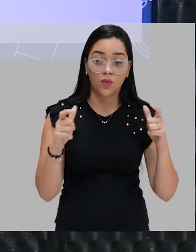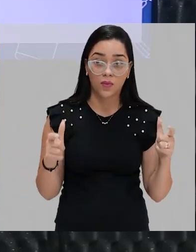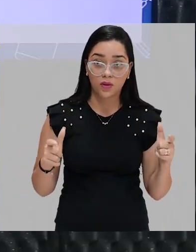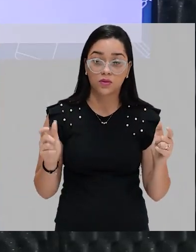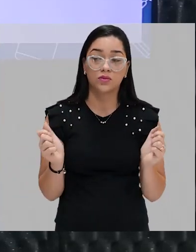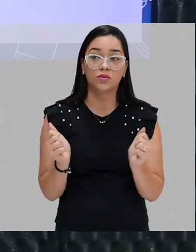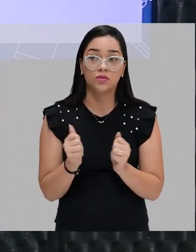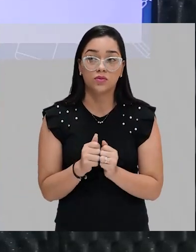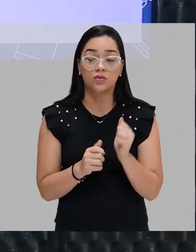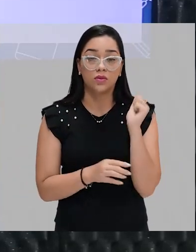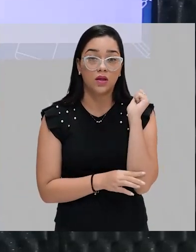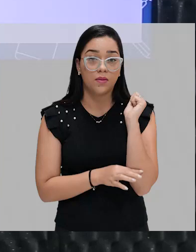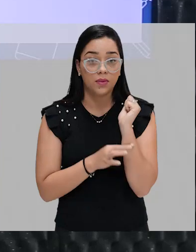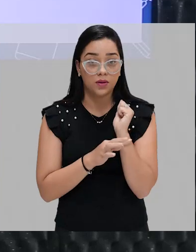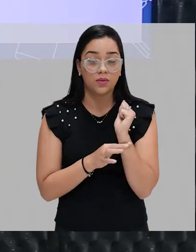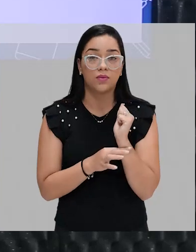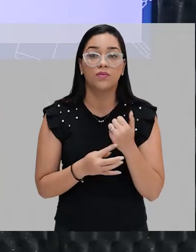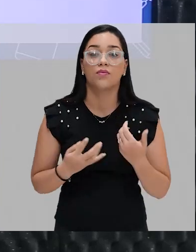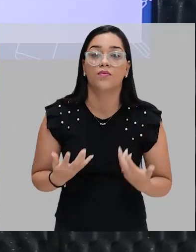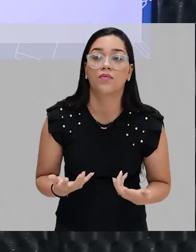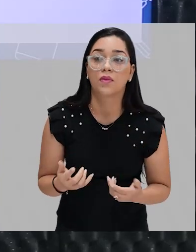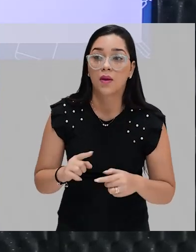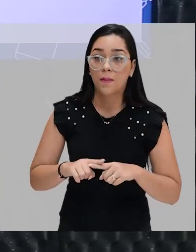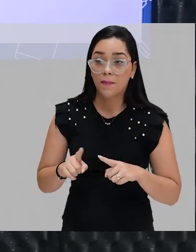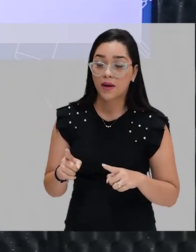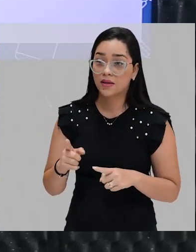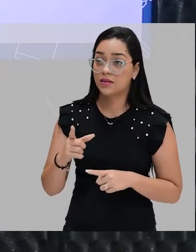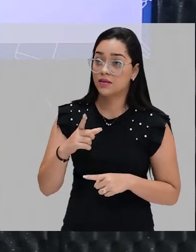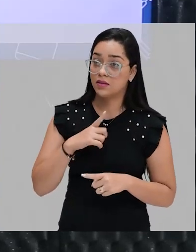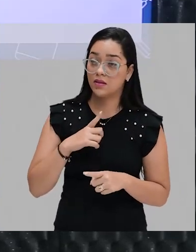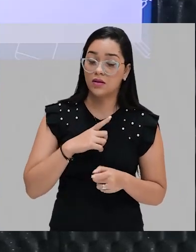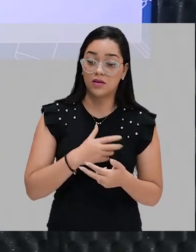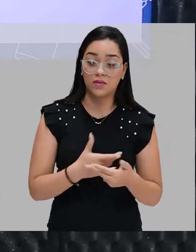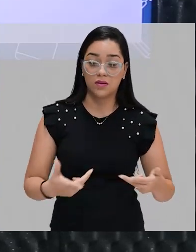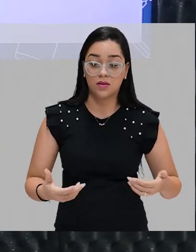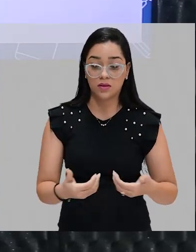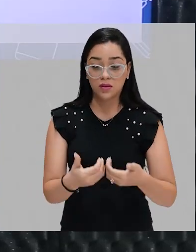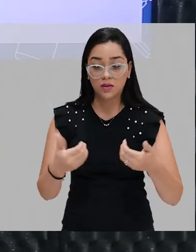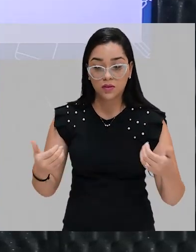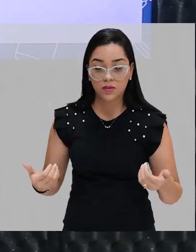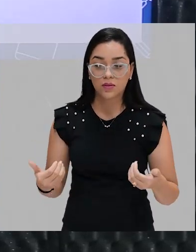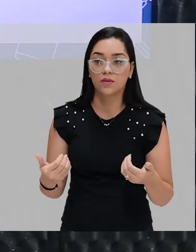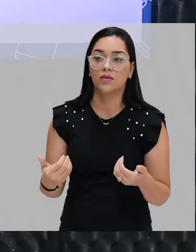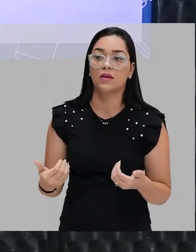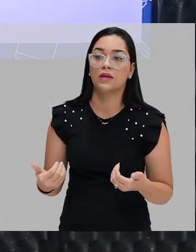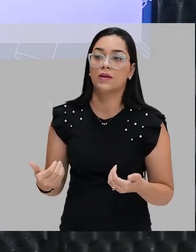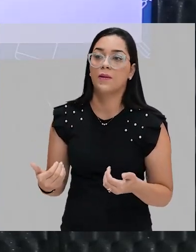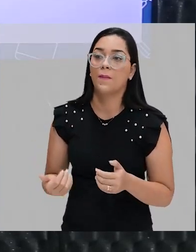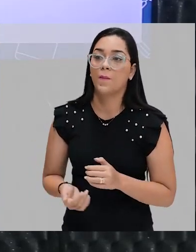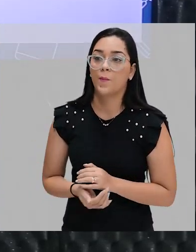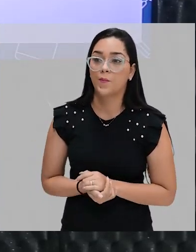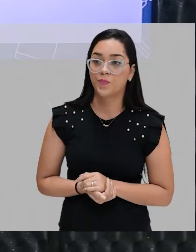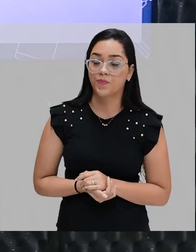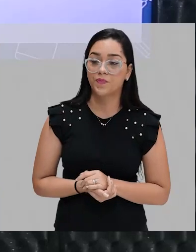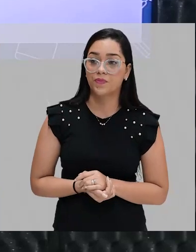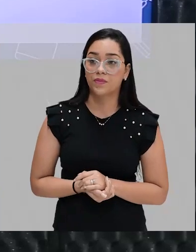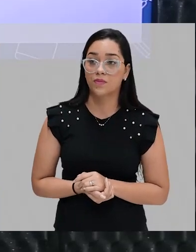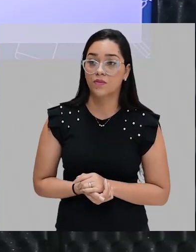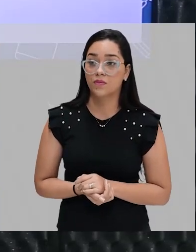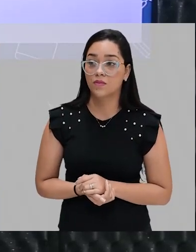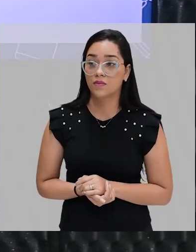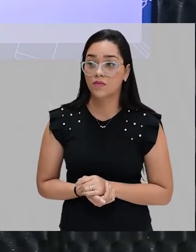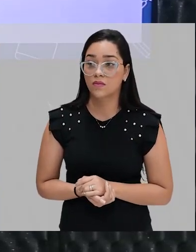o aumento da temperatura, né? Mas existem as exceções. Poucas, mas existem.